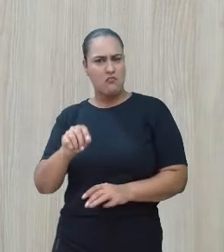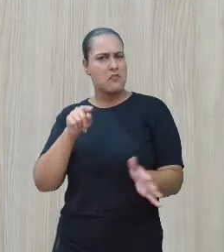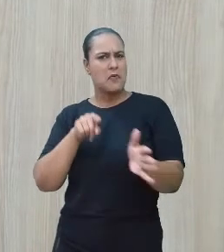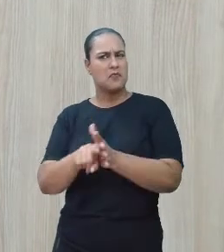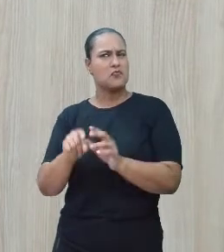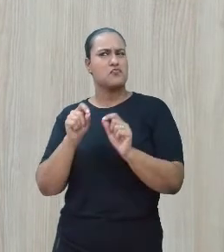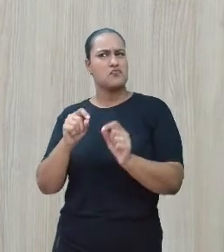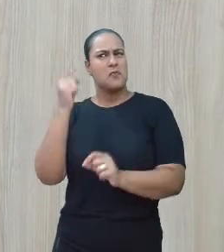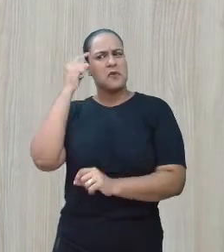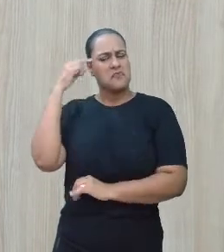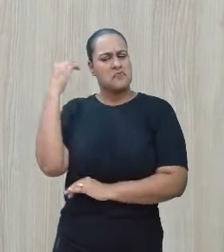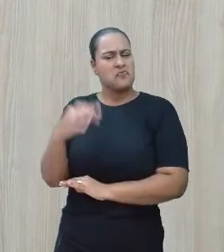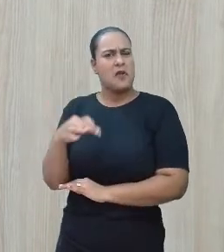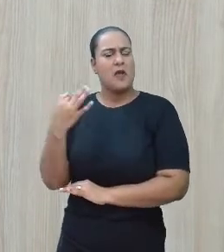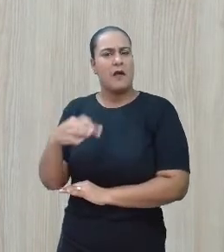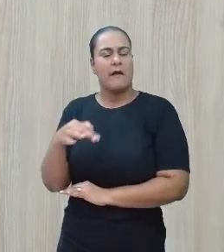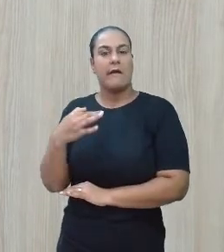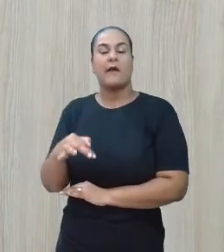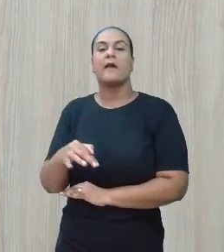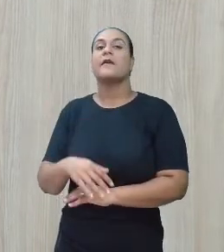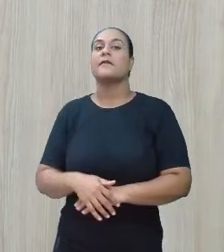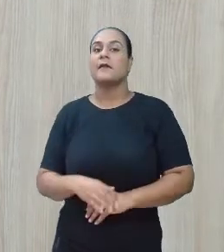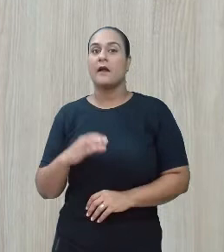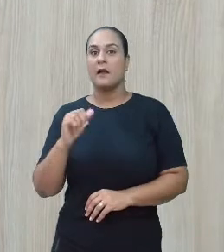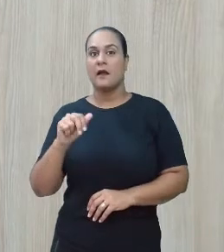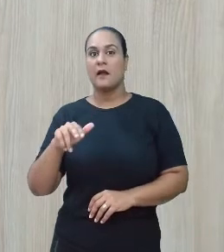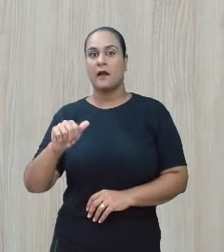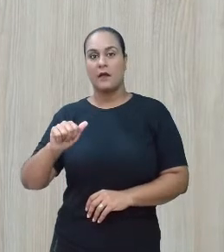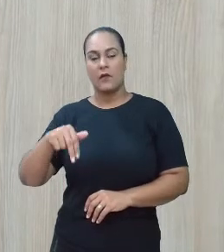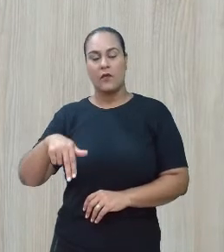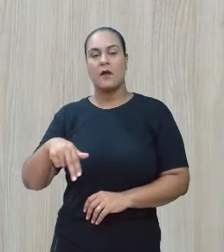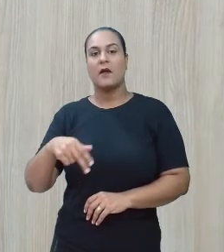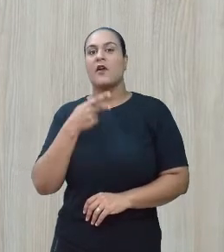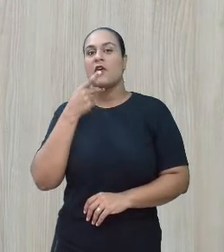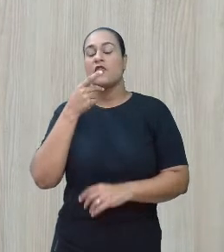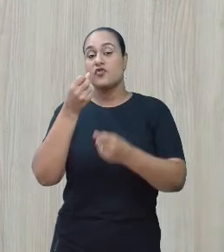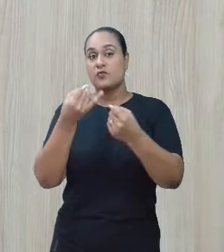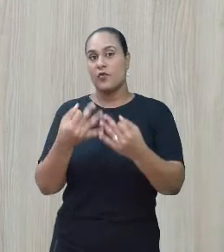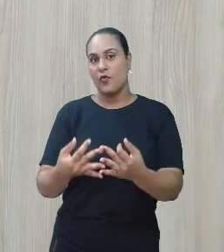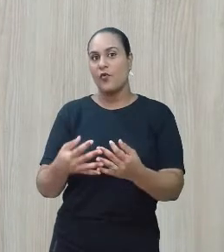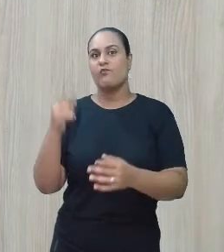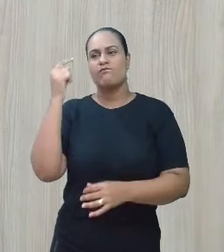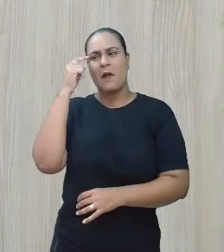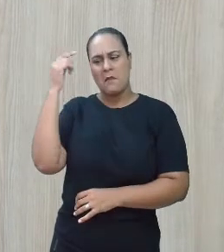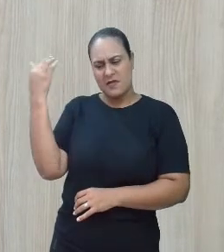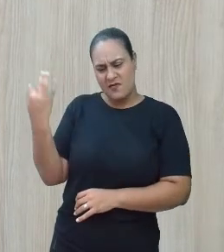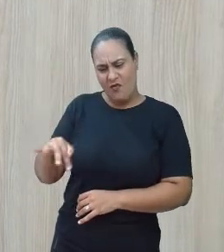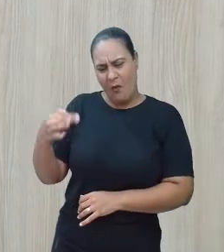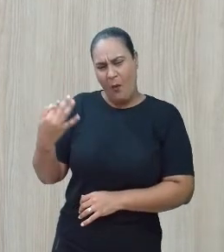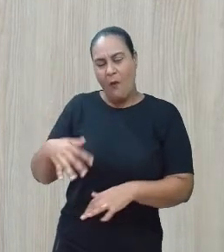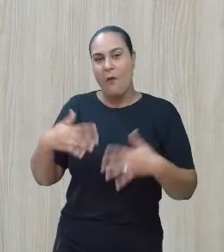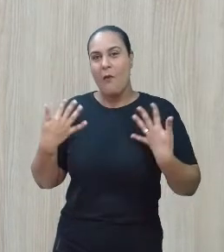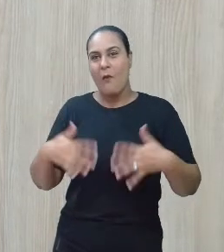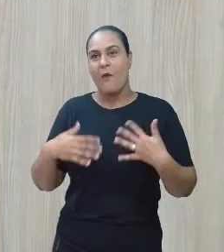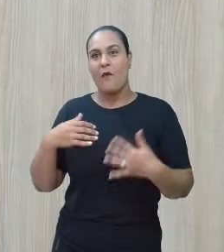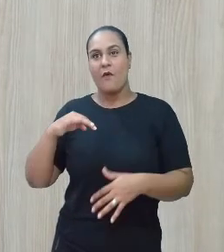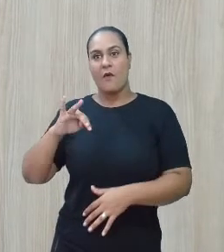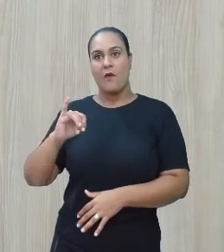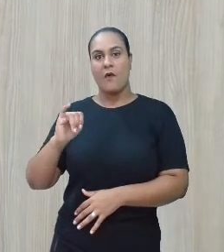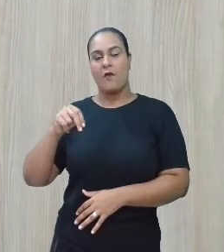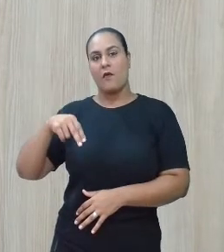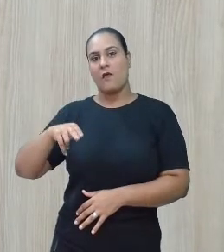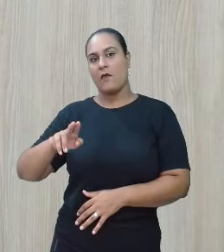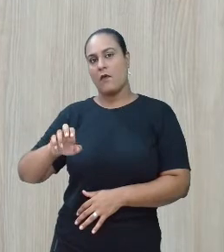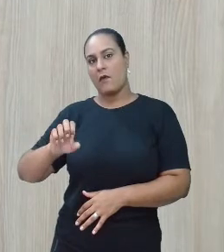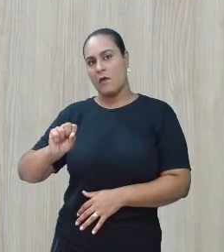respondeu que tem dor de cabeça, realmente. Então, os tics, vou falar logo nos tics, porque os tiques eles são causados também por ansiedade,